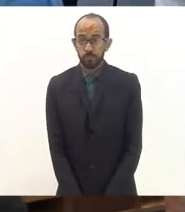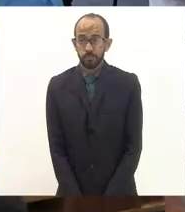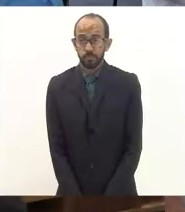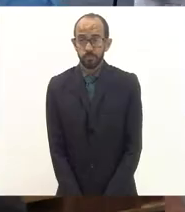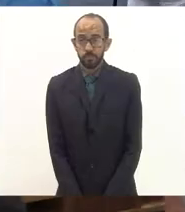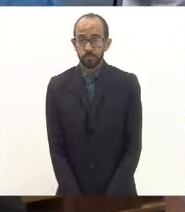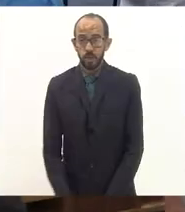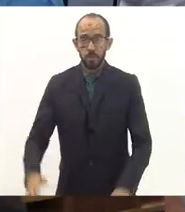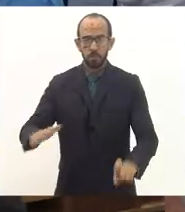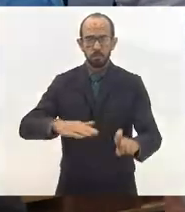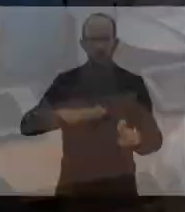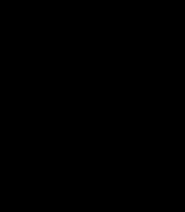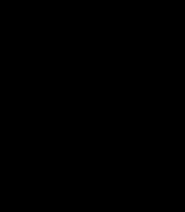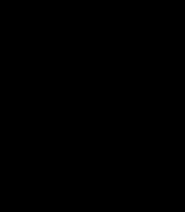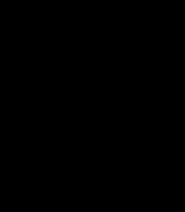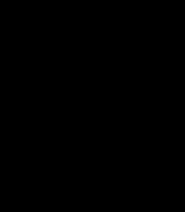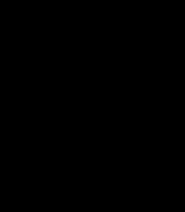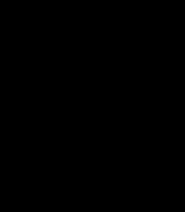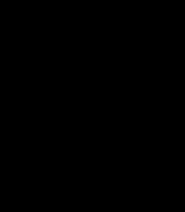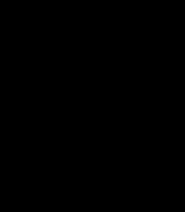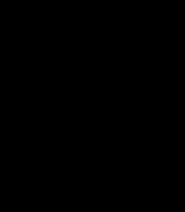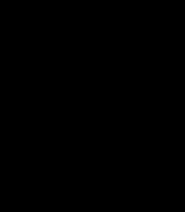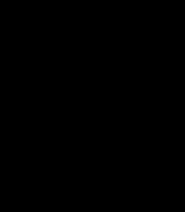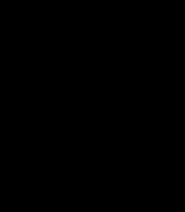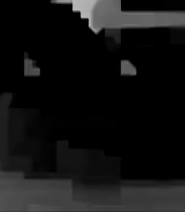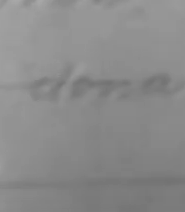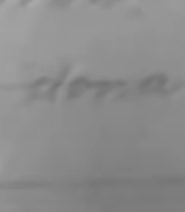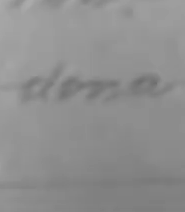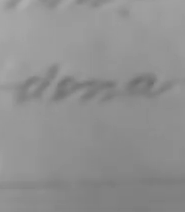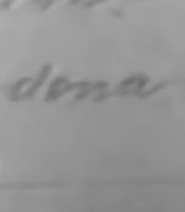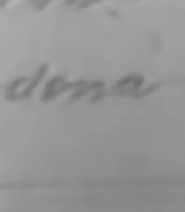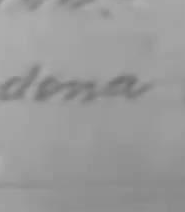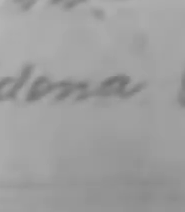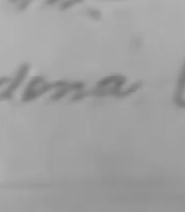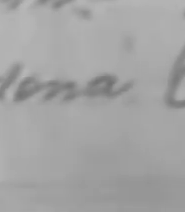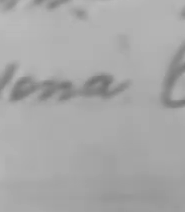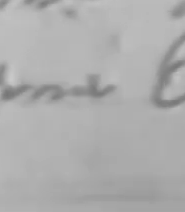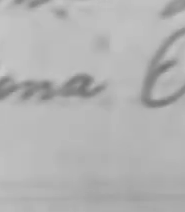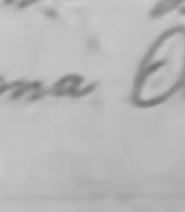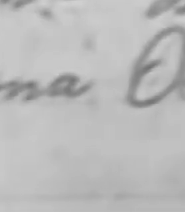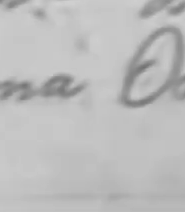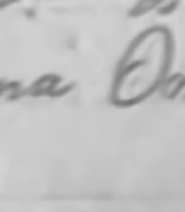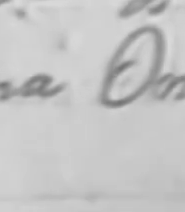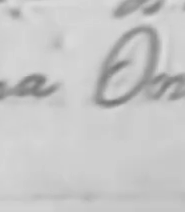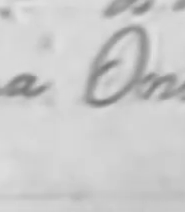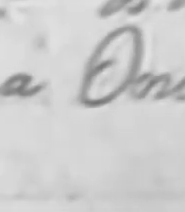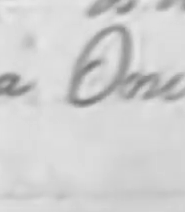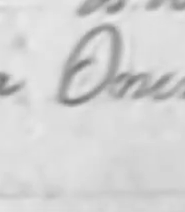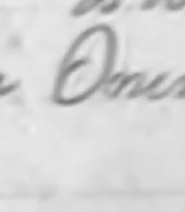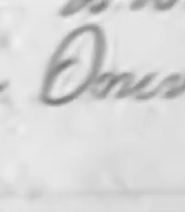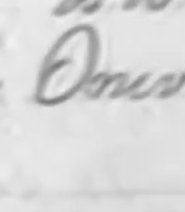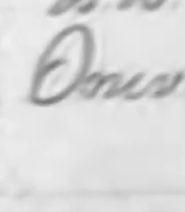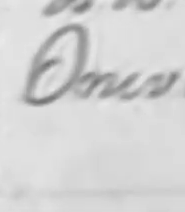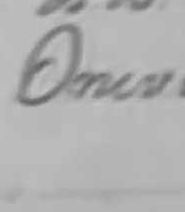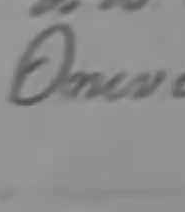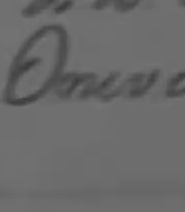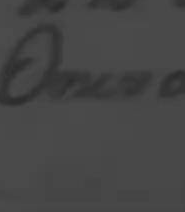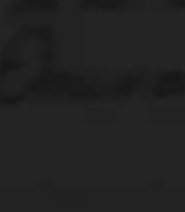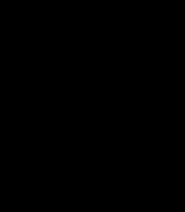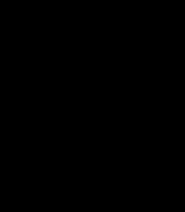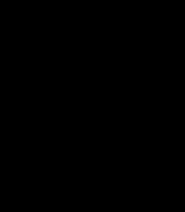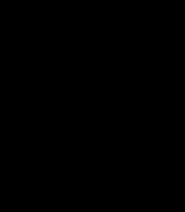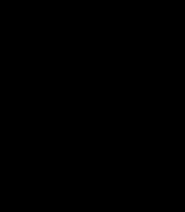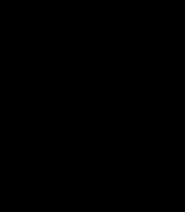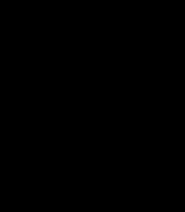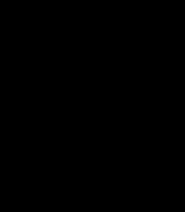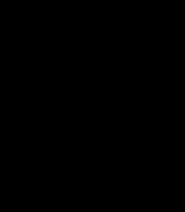Se não fosse pela ousadia e coragem daquele menino pobre do sertão gaúcho, o mundo jamais teria conhecido o